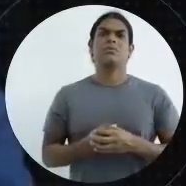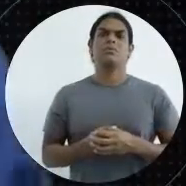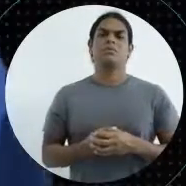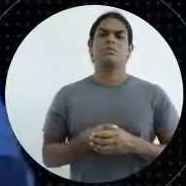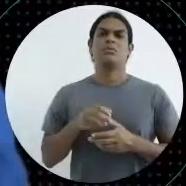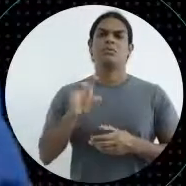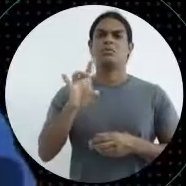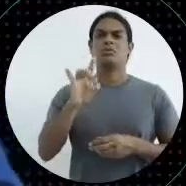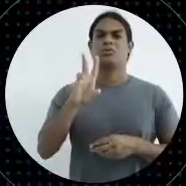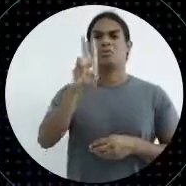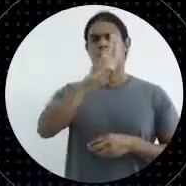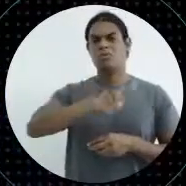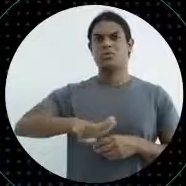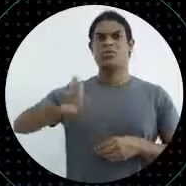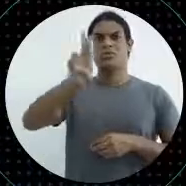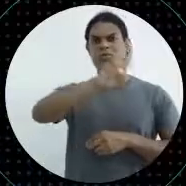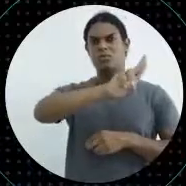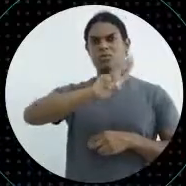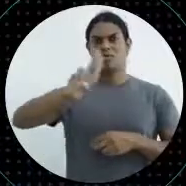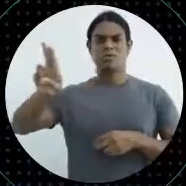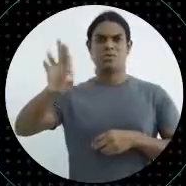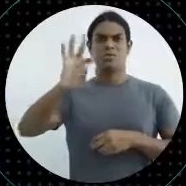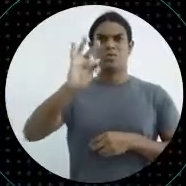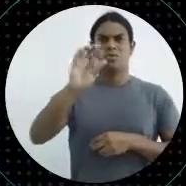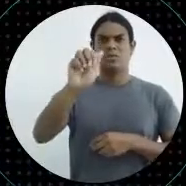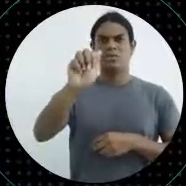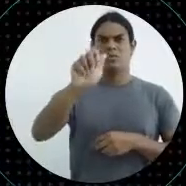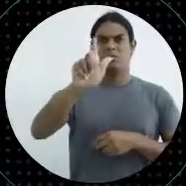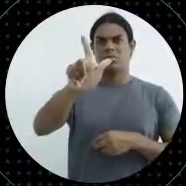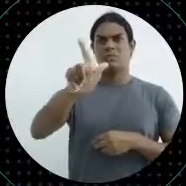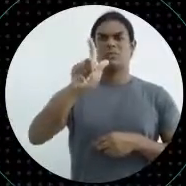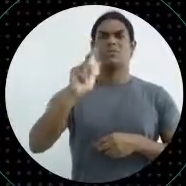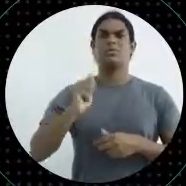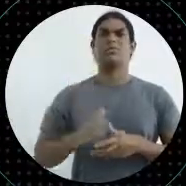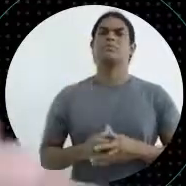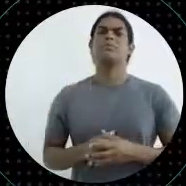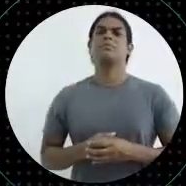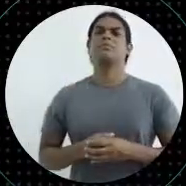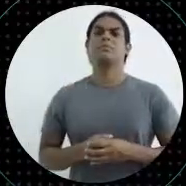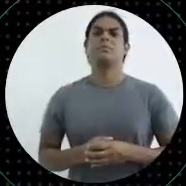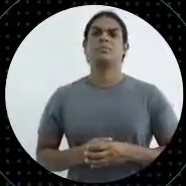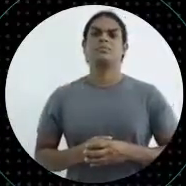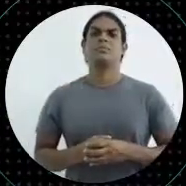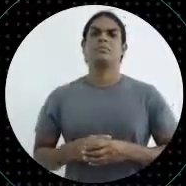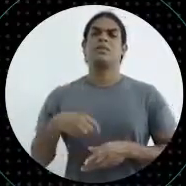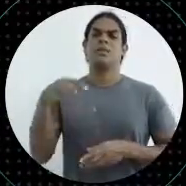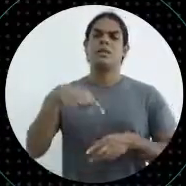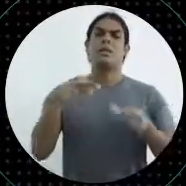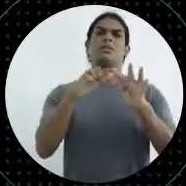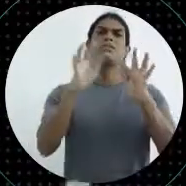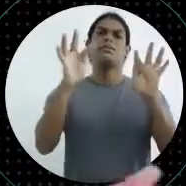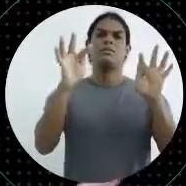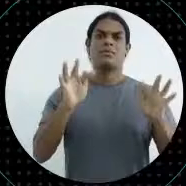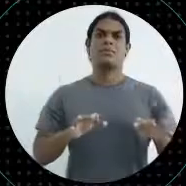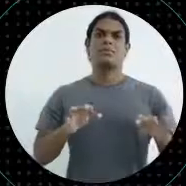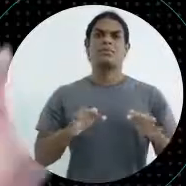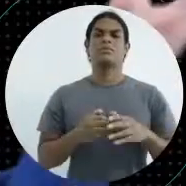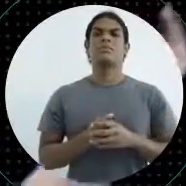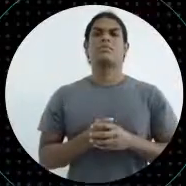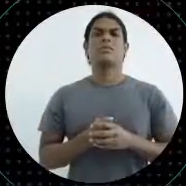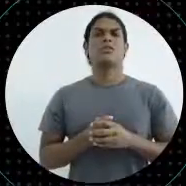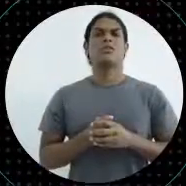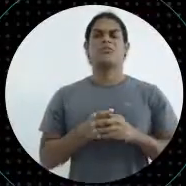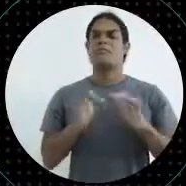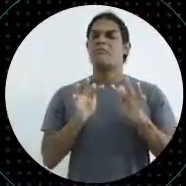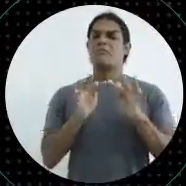simplesmente coloca o nome da tag, tá ok? É assim que a gente usa em jQuery, bem mais